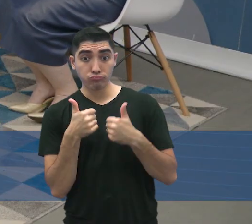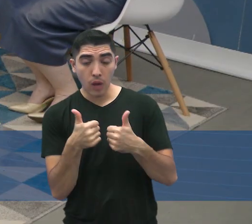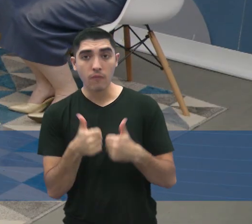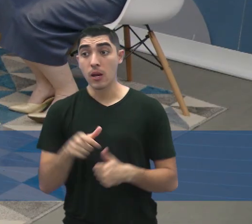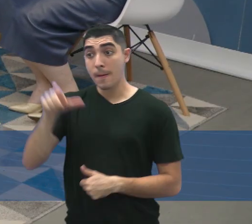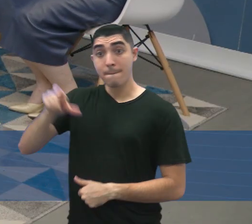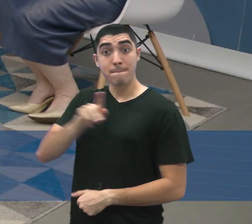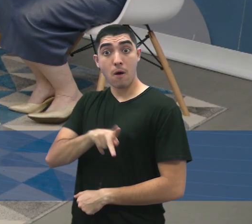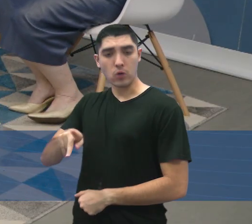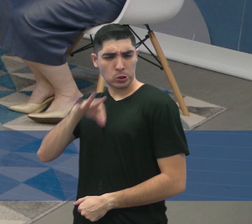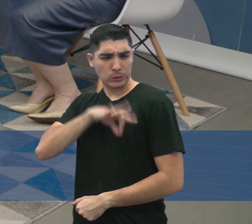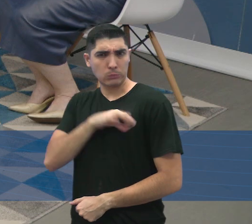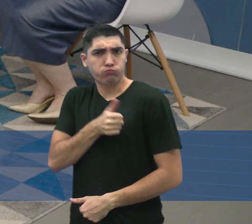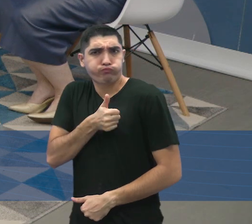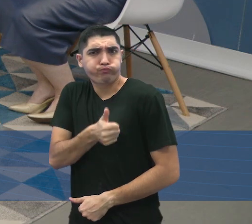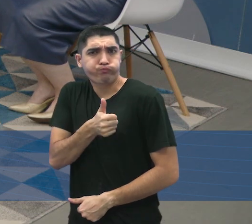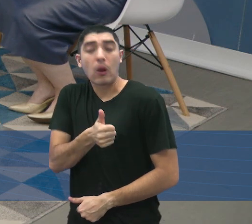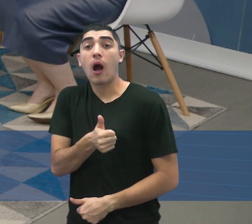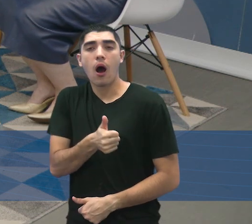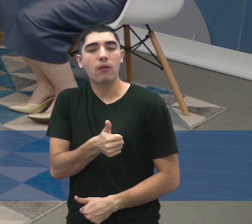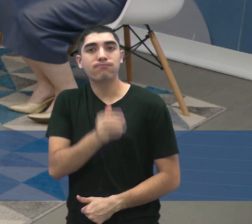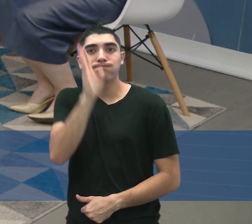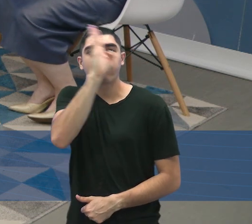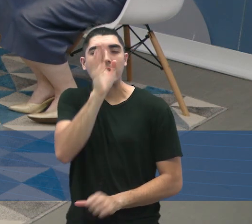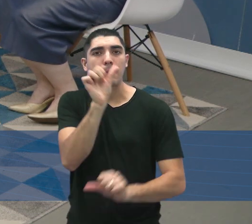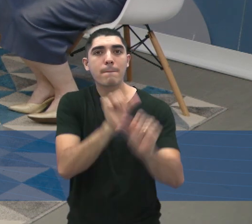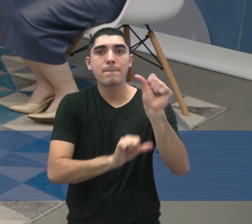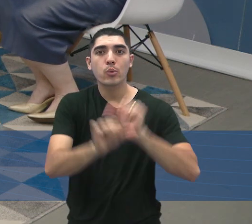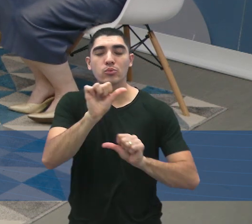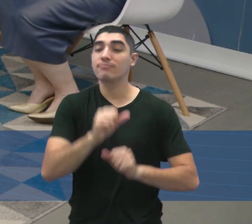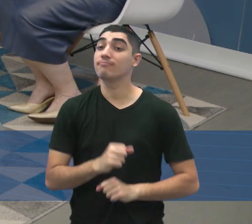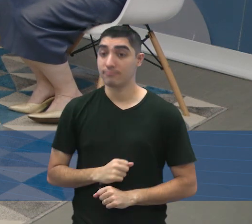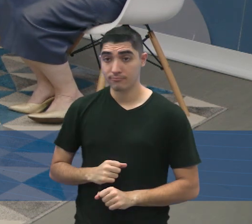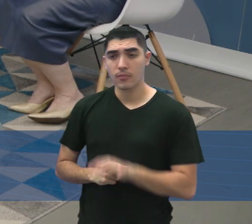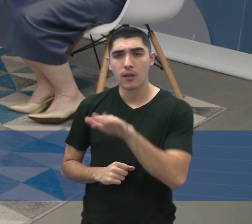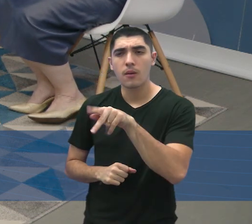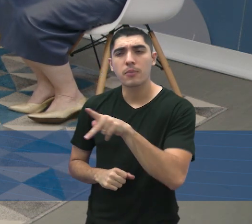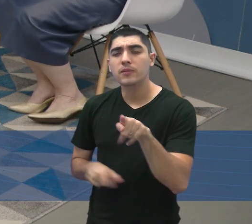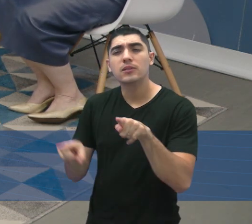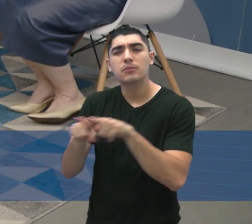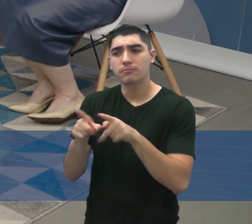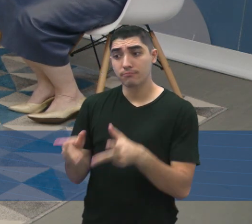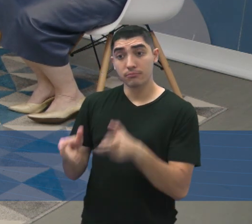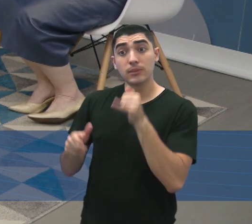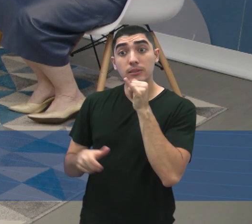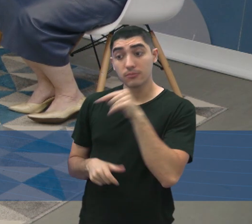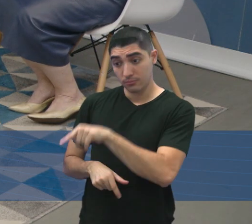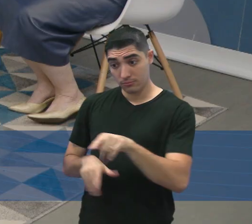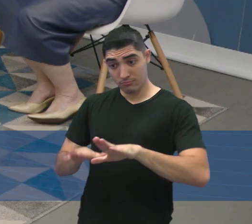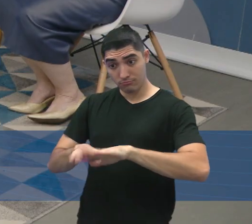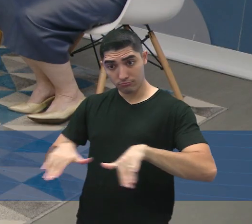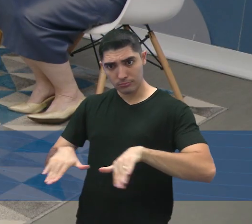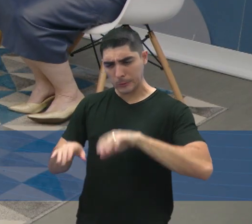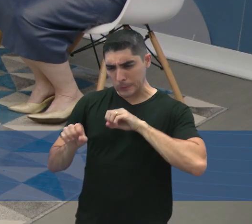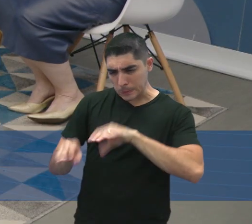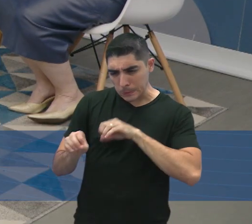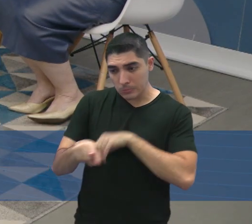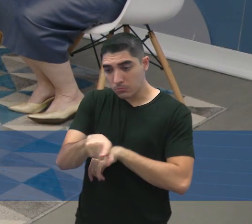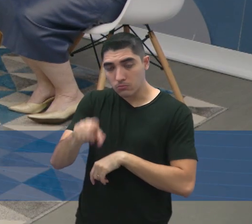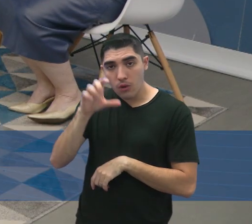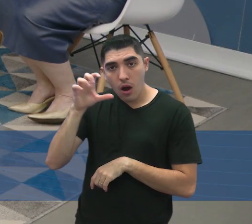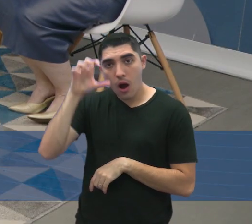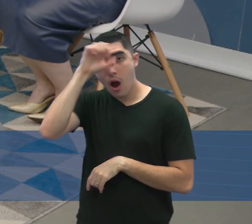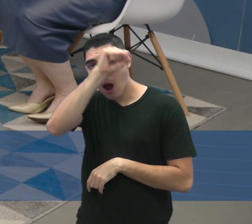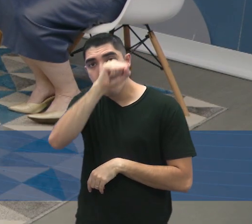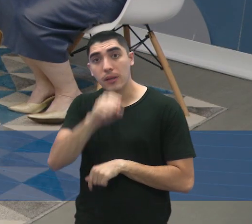Professores ganhando bem. Exato. Você muda o país. E, professor, a gente percebe o efeito, né, quando a gente educa as crianças, que isso chega também de uma